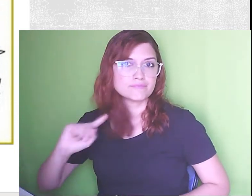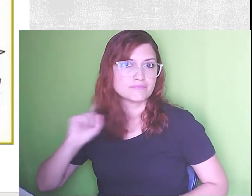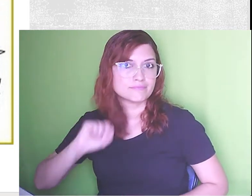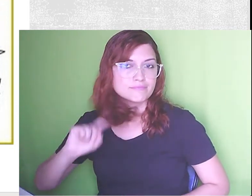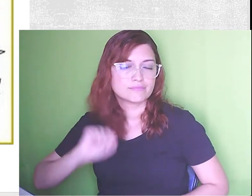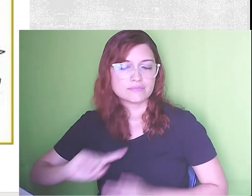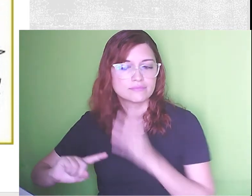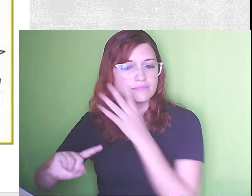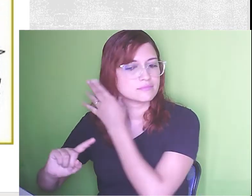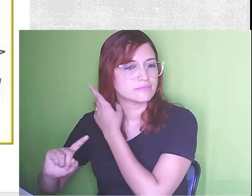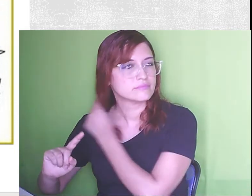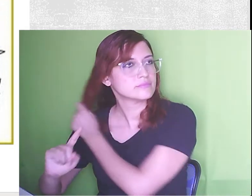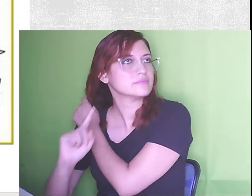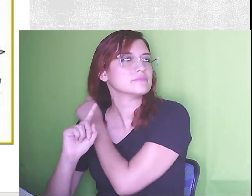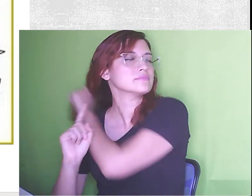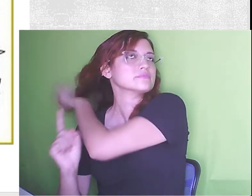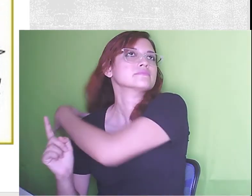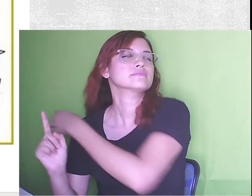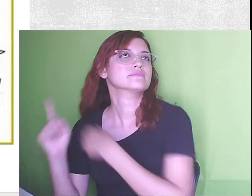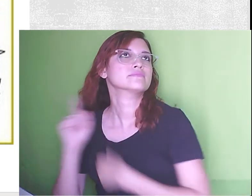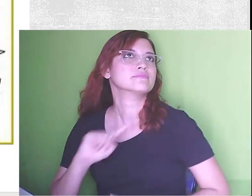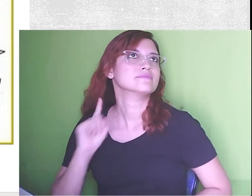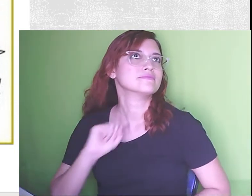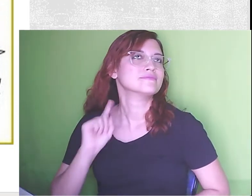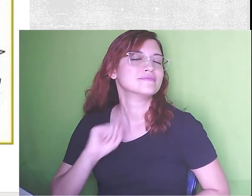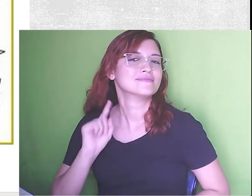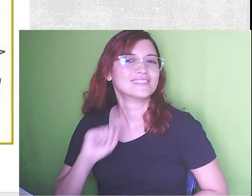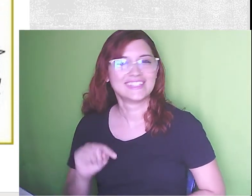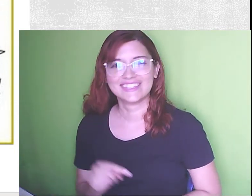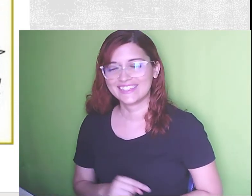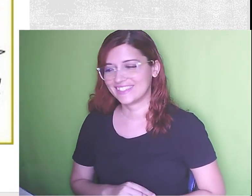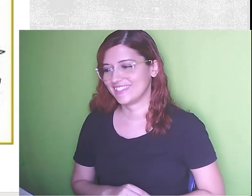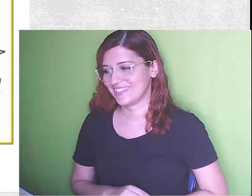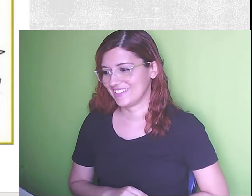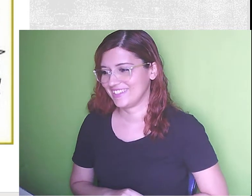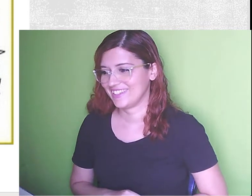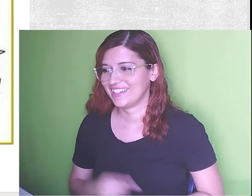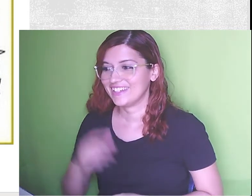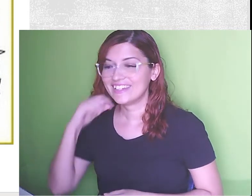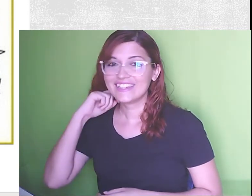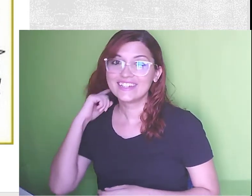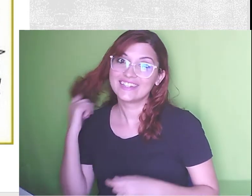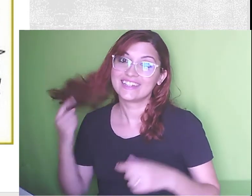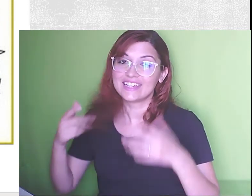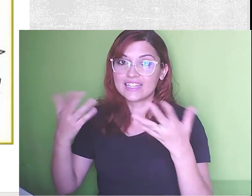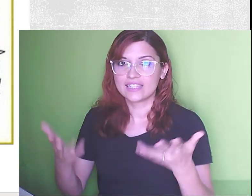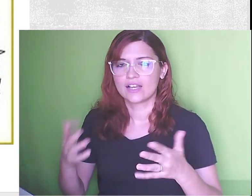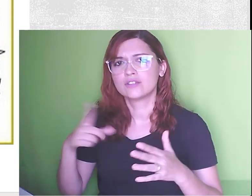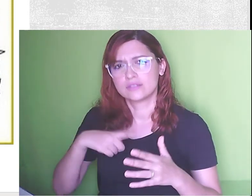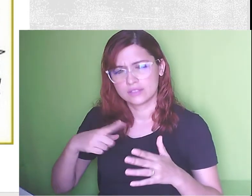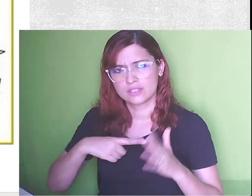significa Partido Republicano Mineiro. Chega que o cabelo está atrapalhando aqui.